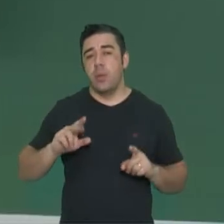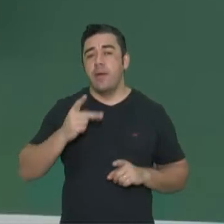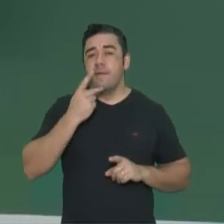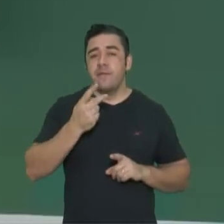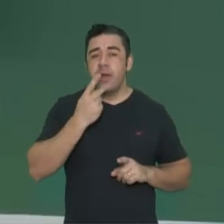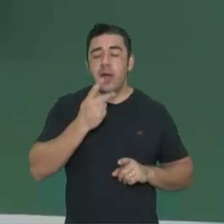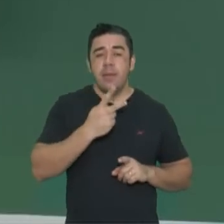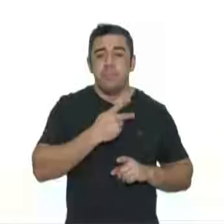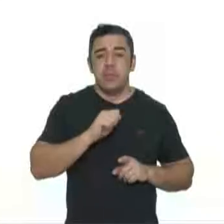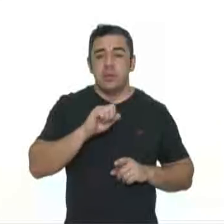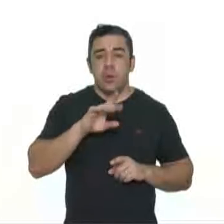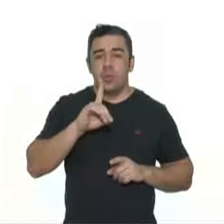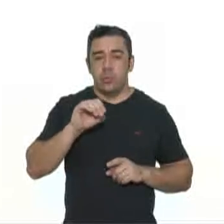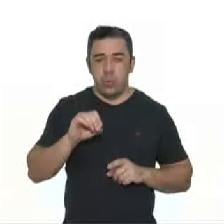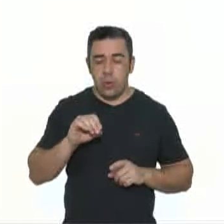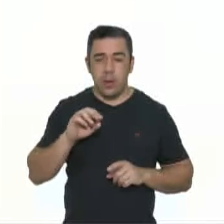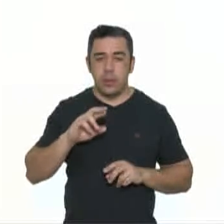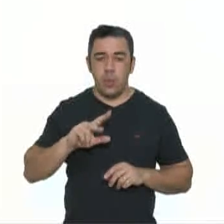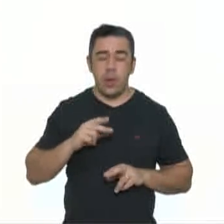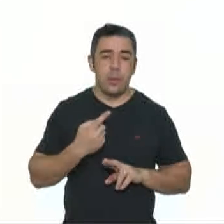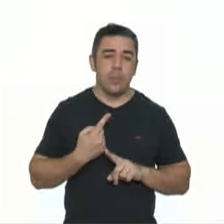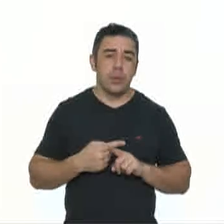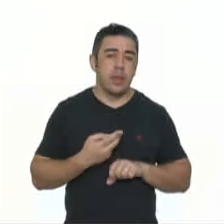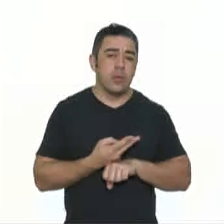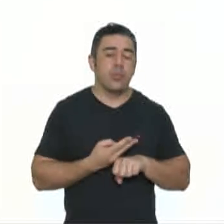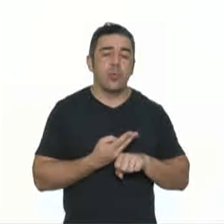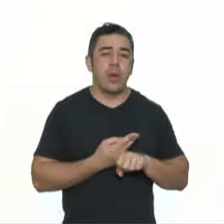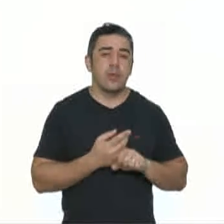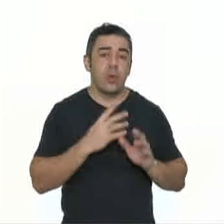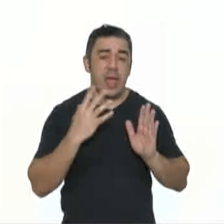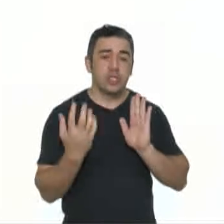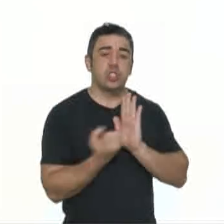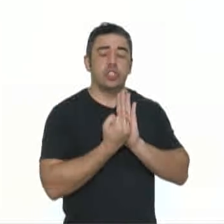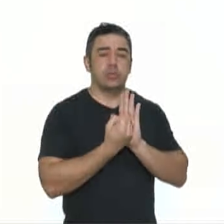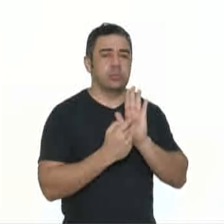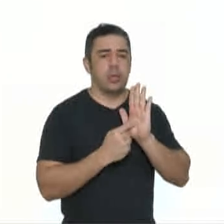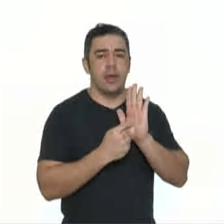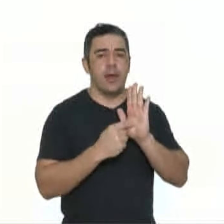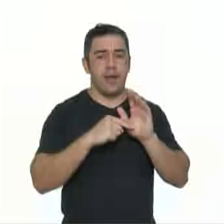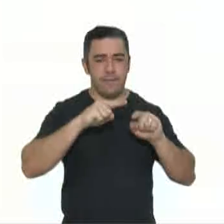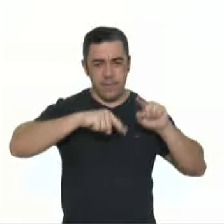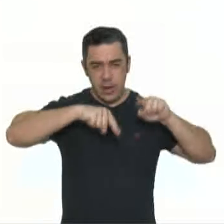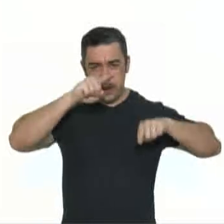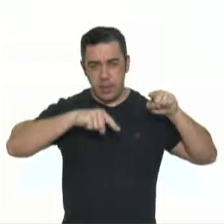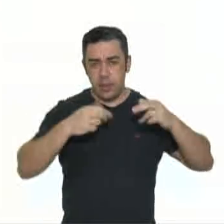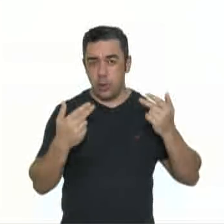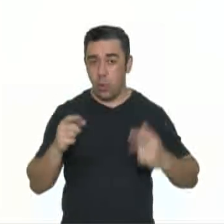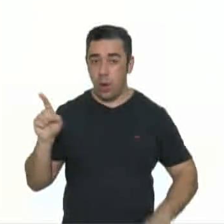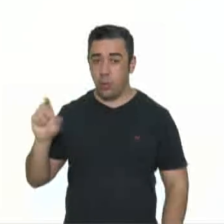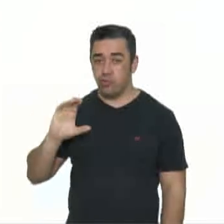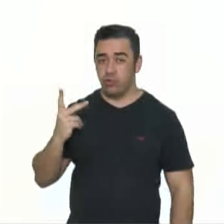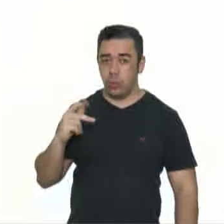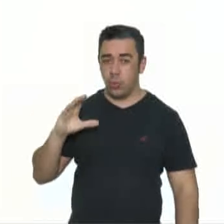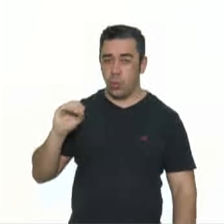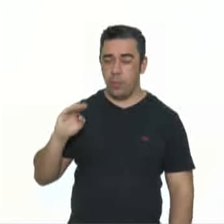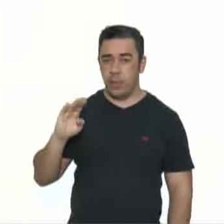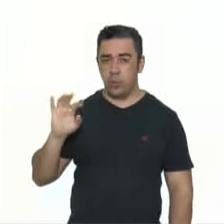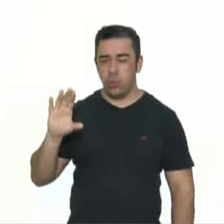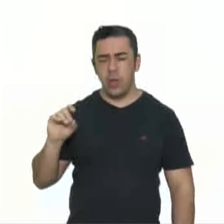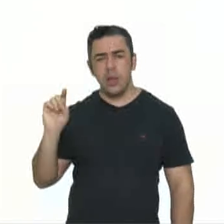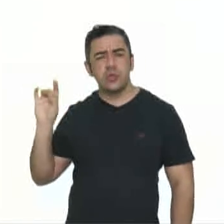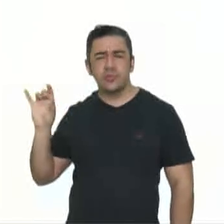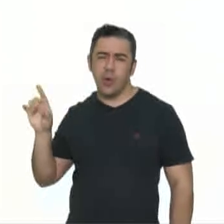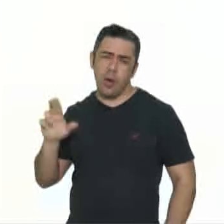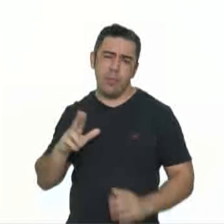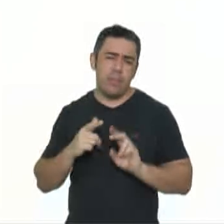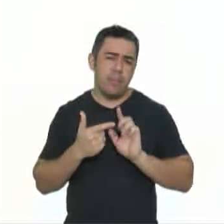de pseudodialeto, porque eles não procuraram registrar literalmente essas variedades, como faz o Chico Bento, mas somente pincelam o